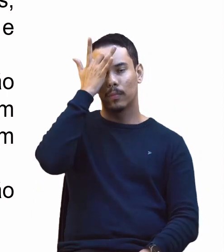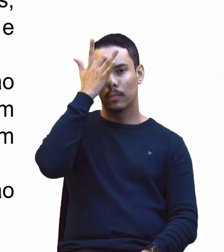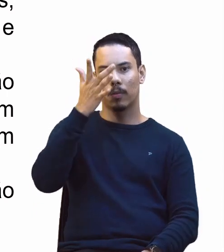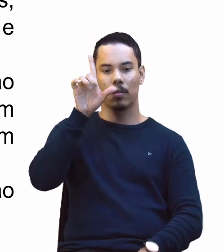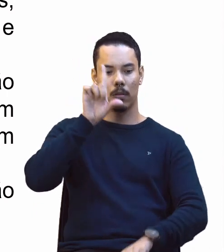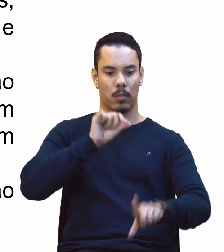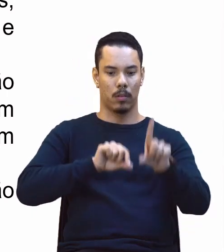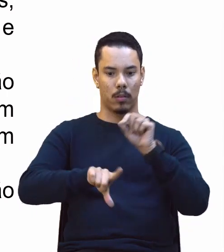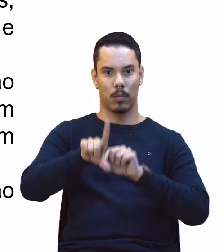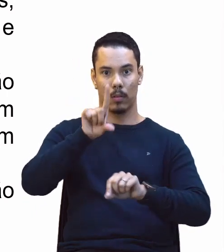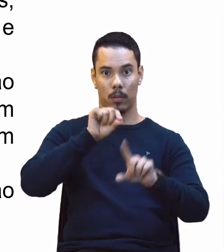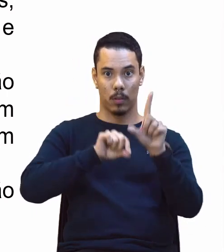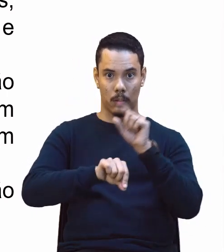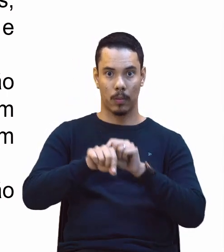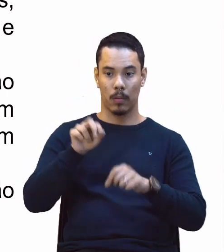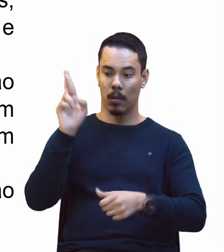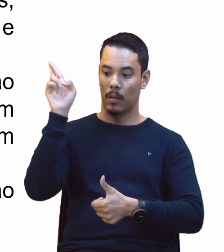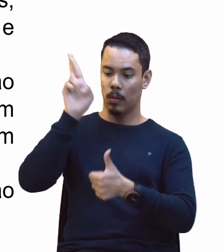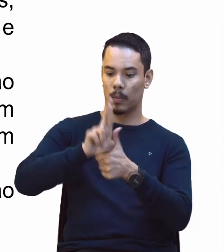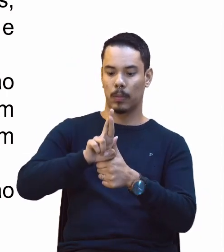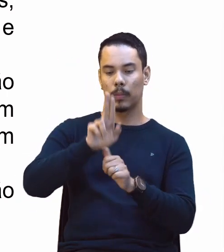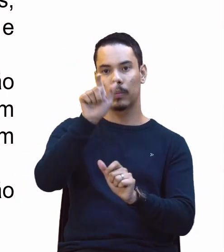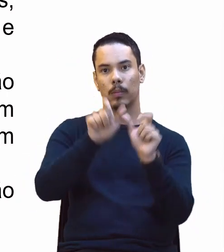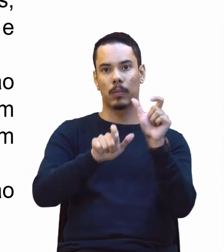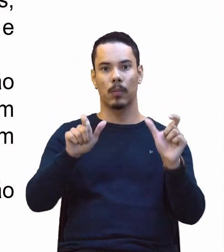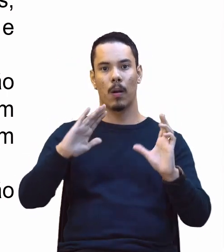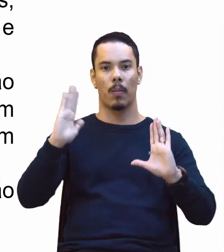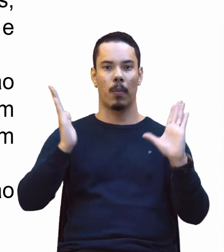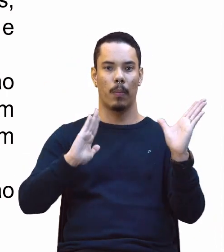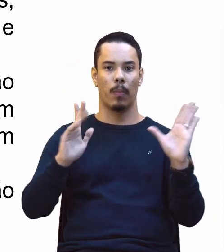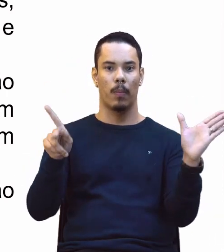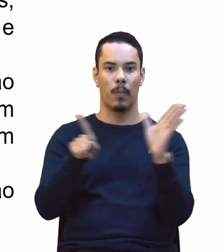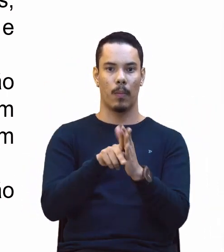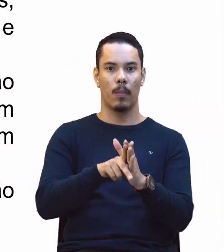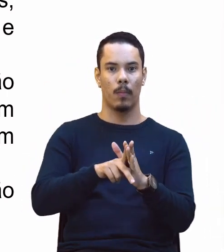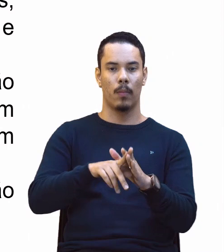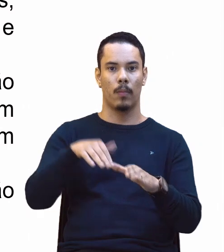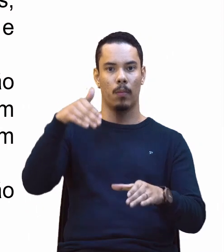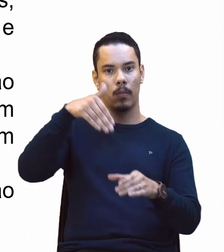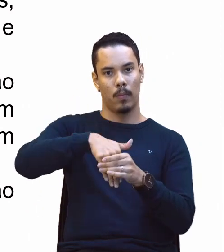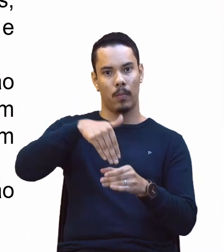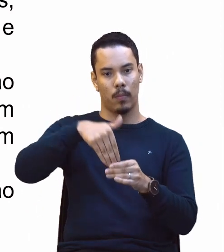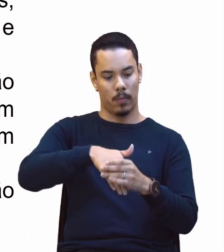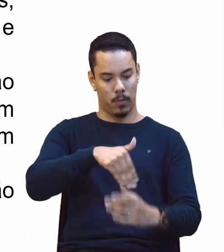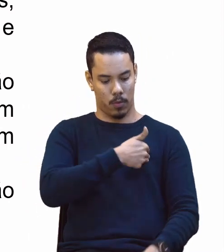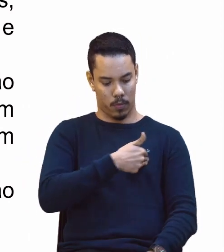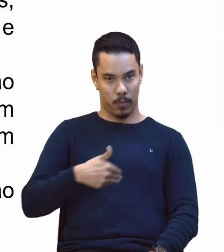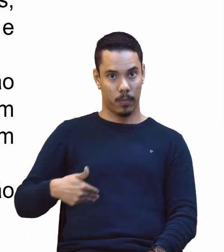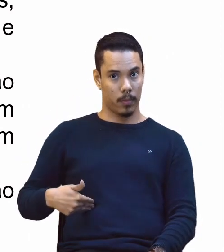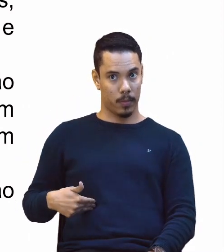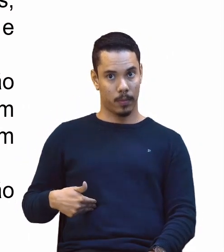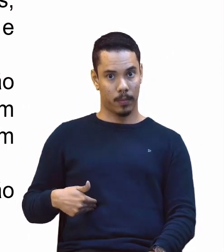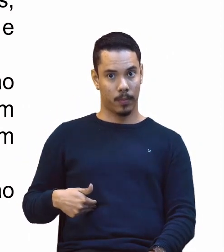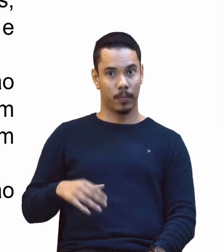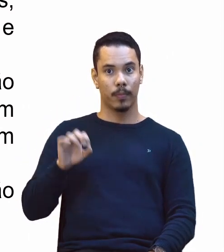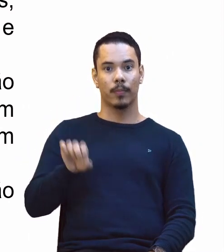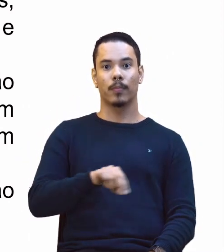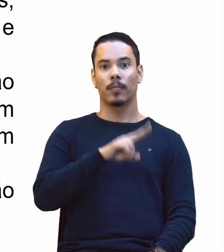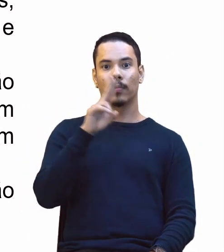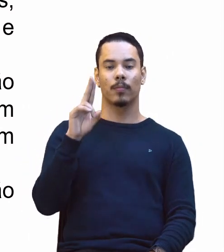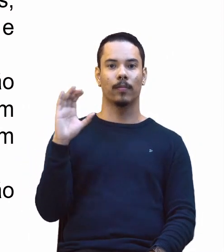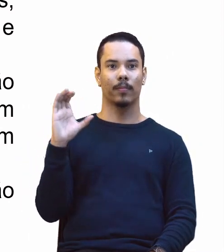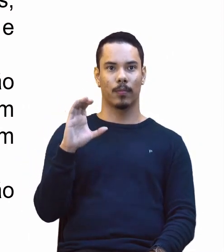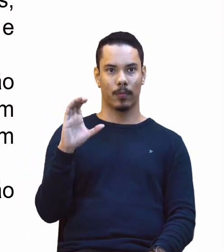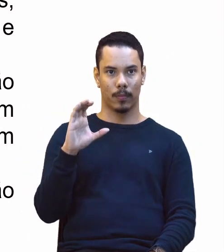dos representantes do povo durante as eleições governamentais. A alternativa C, por